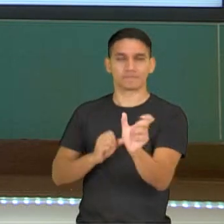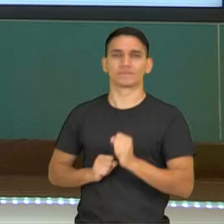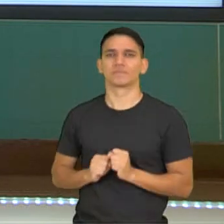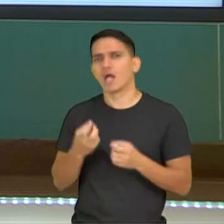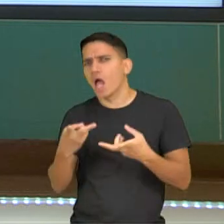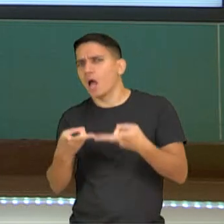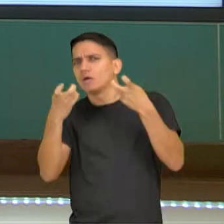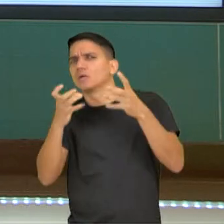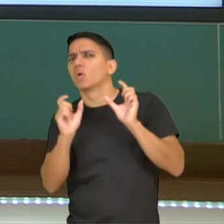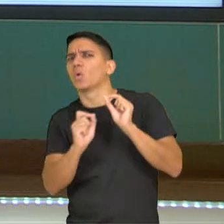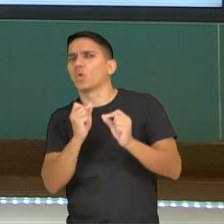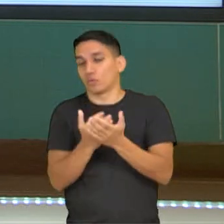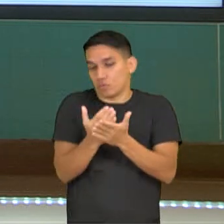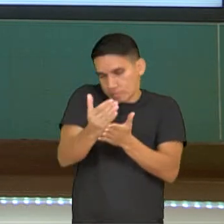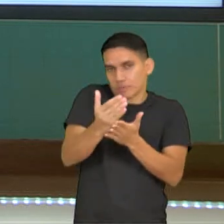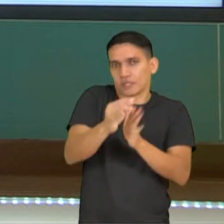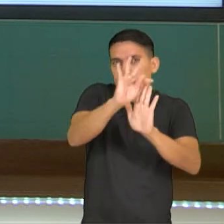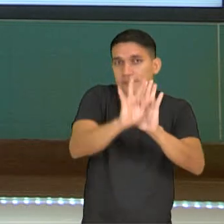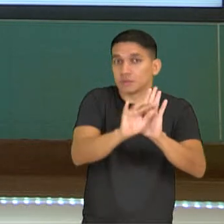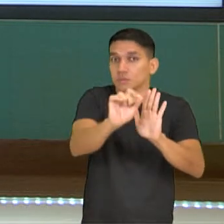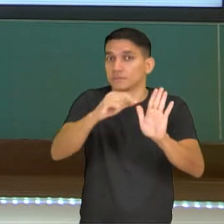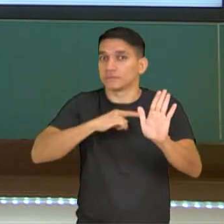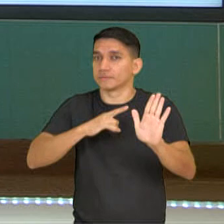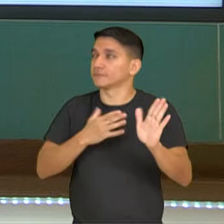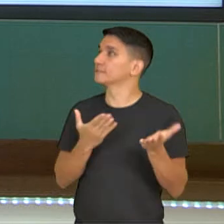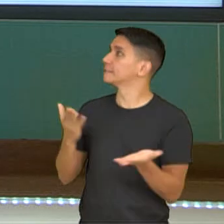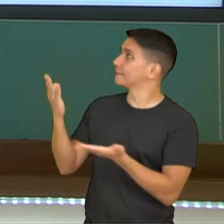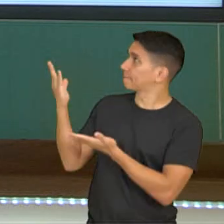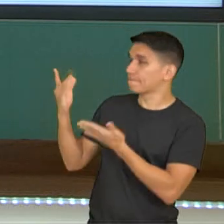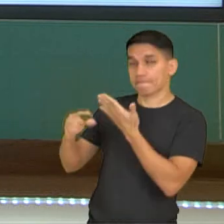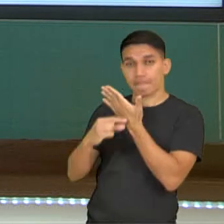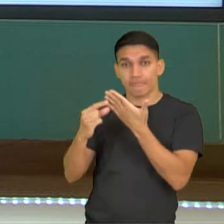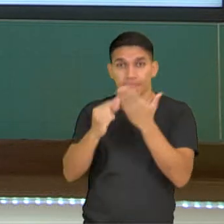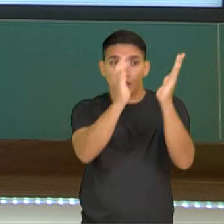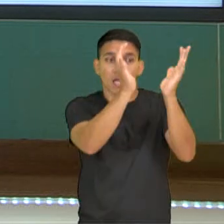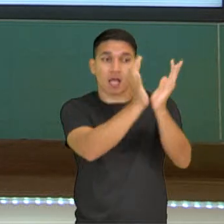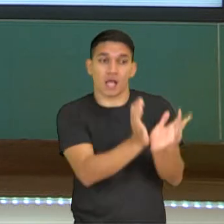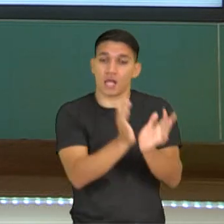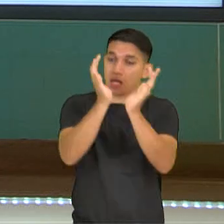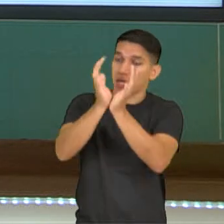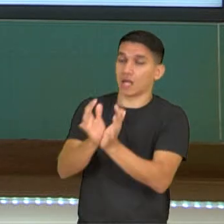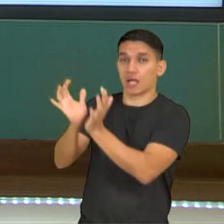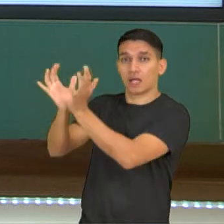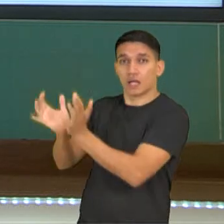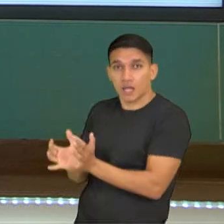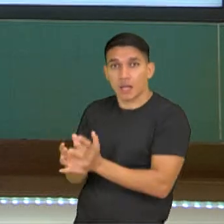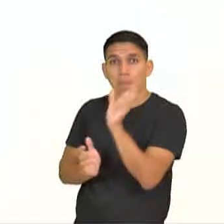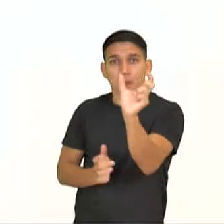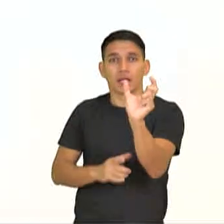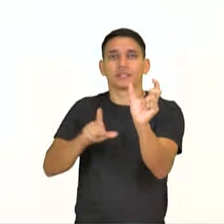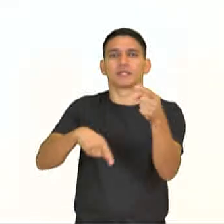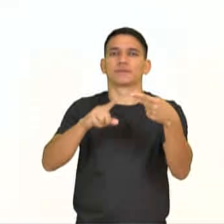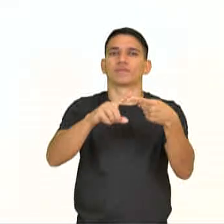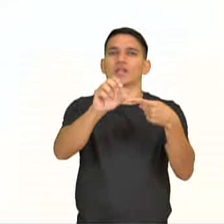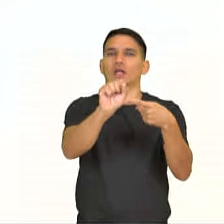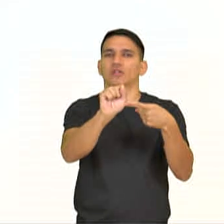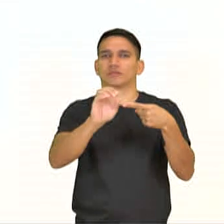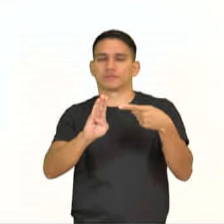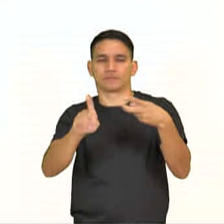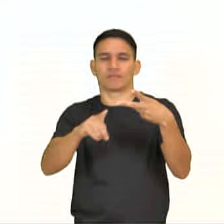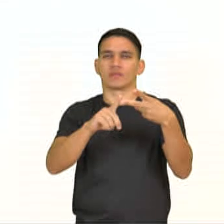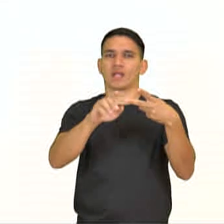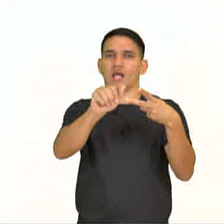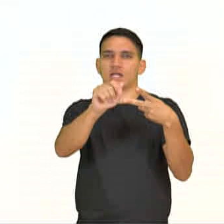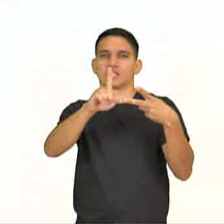que no início do nosso texto, a autora classifica as palavras em substantivo, adjetivo,